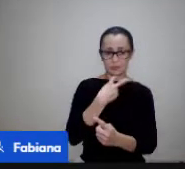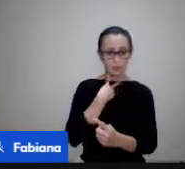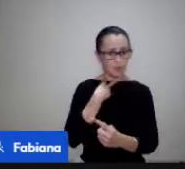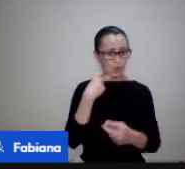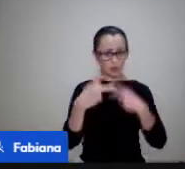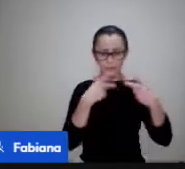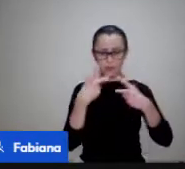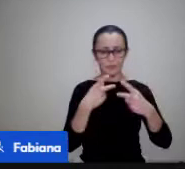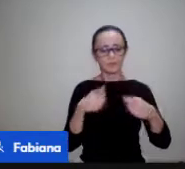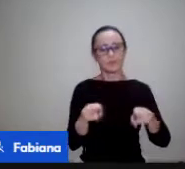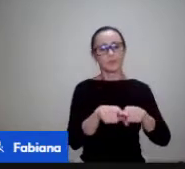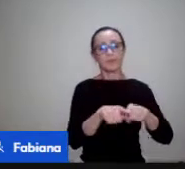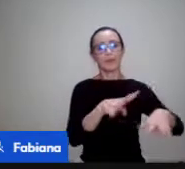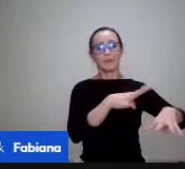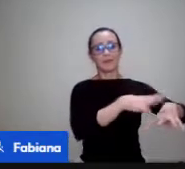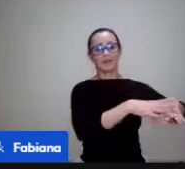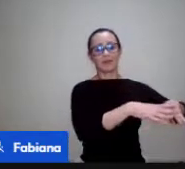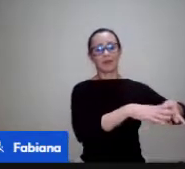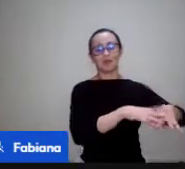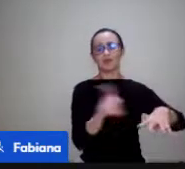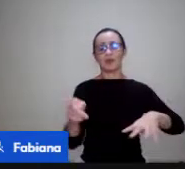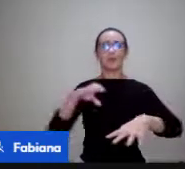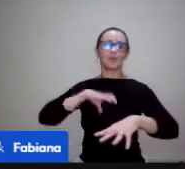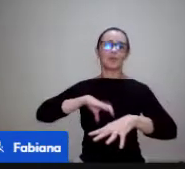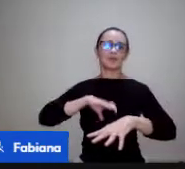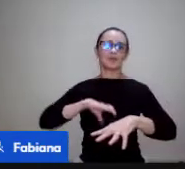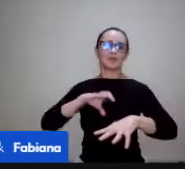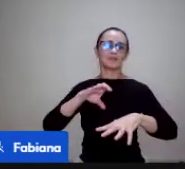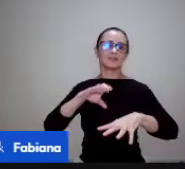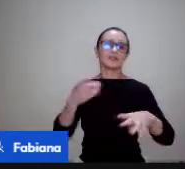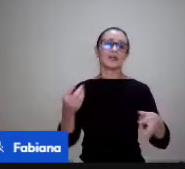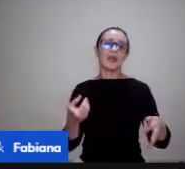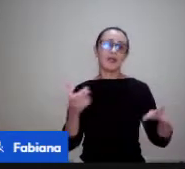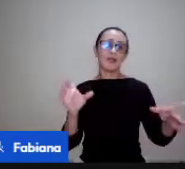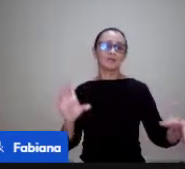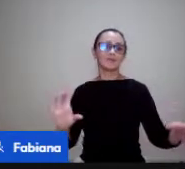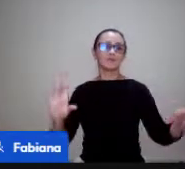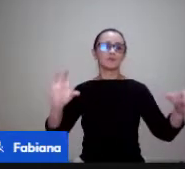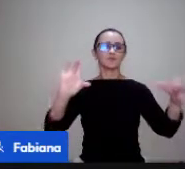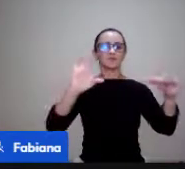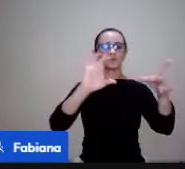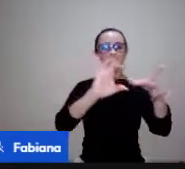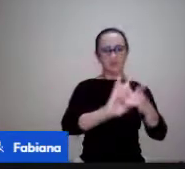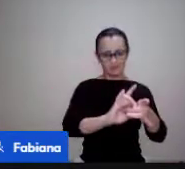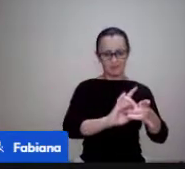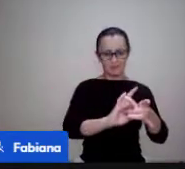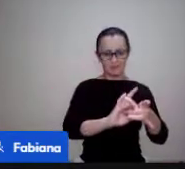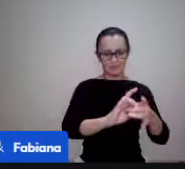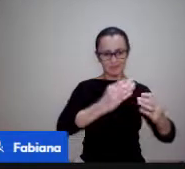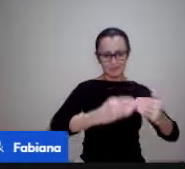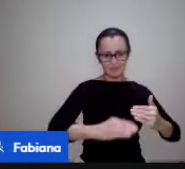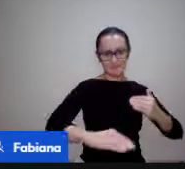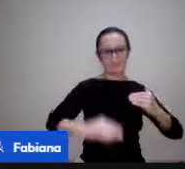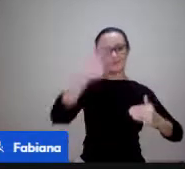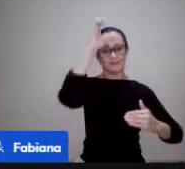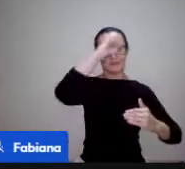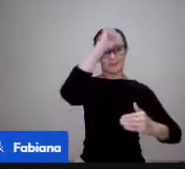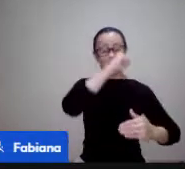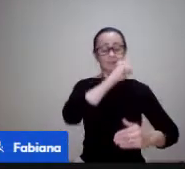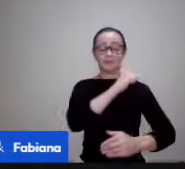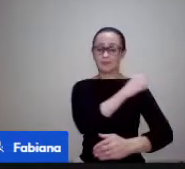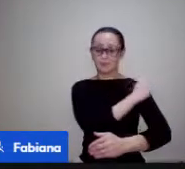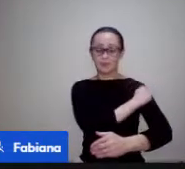língua portuguesa, faz parte desse processo de aprendizagem do aluno. Mais adiante,